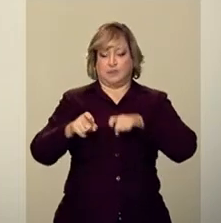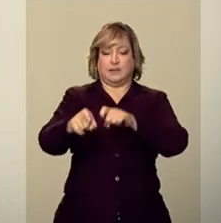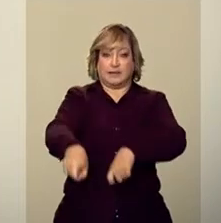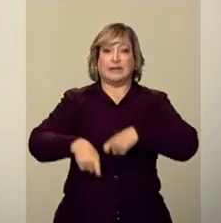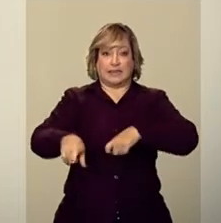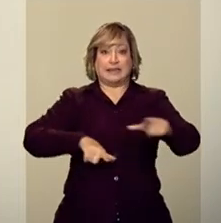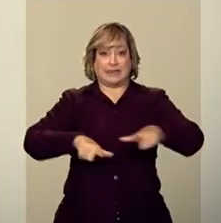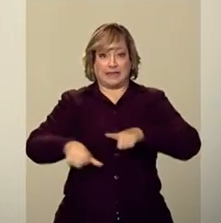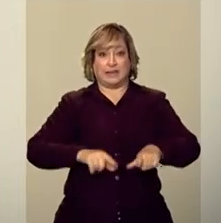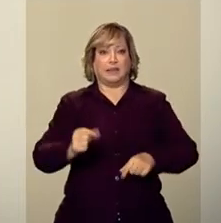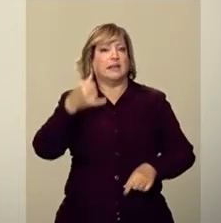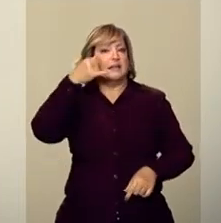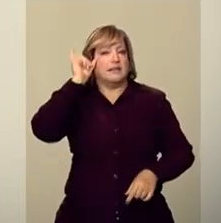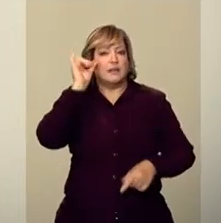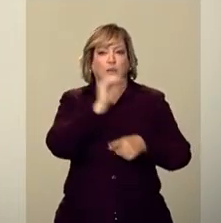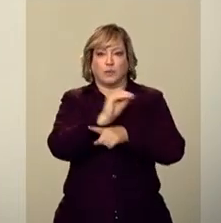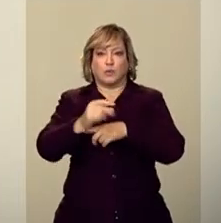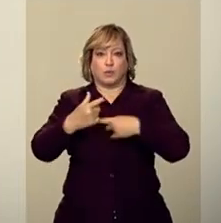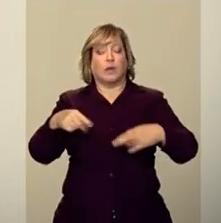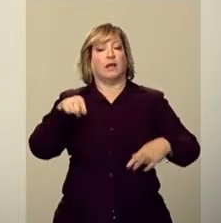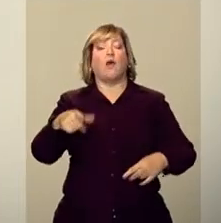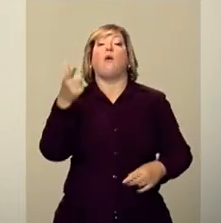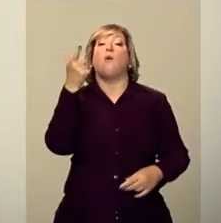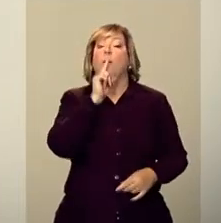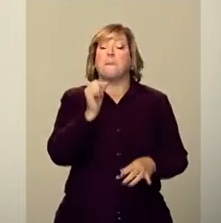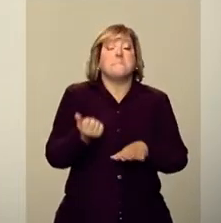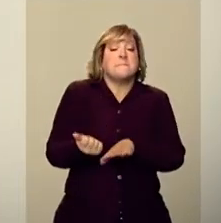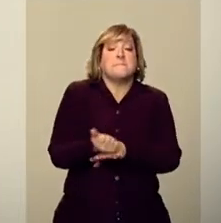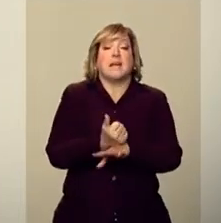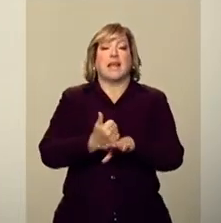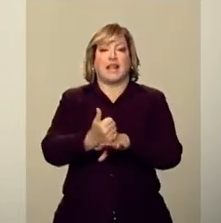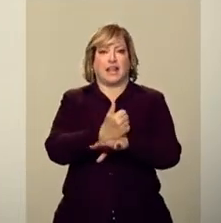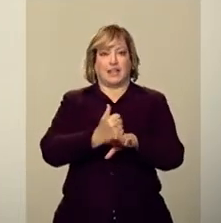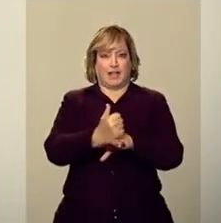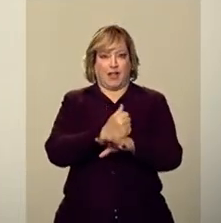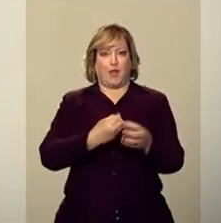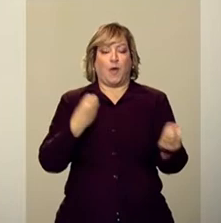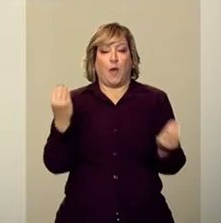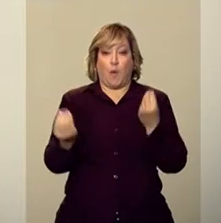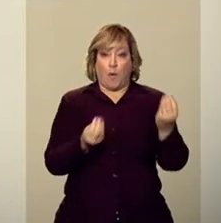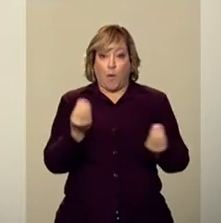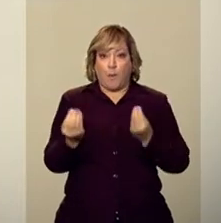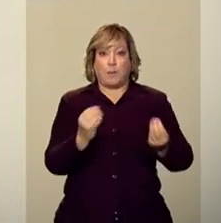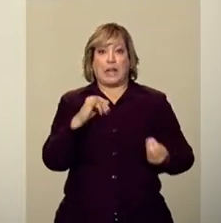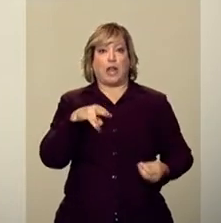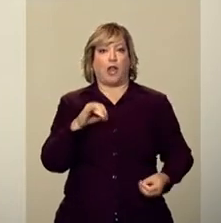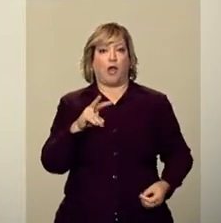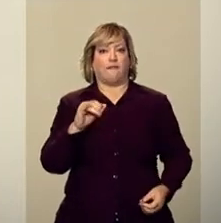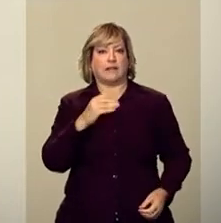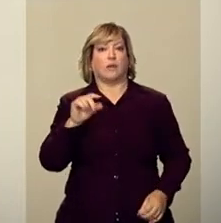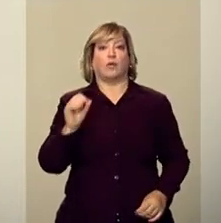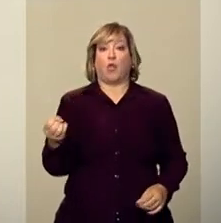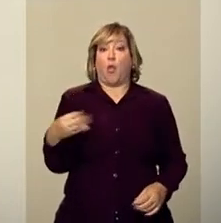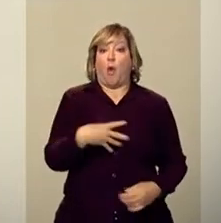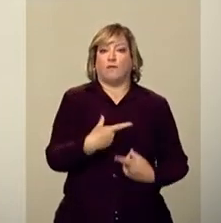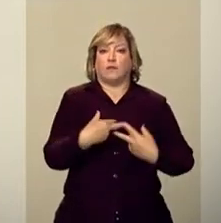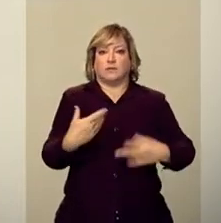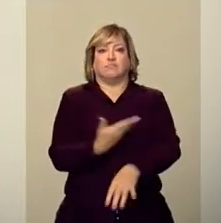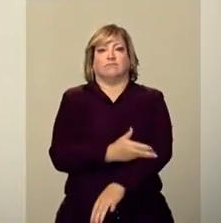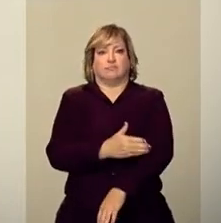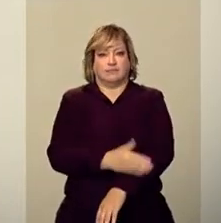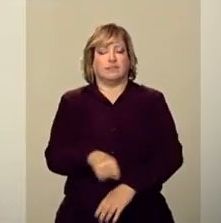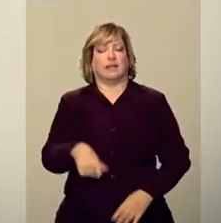o pecuarista tem acesso que há de melhor em matéria de inovação e novas práticas